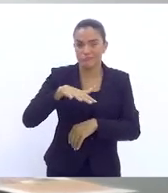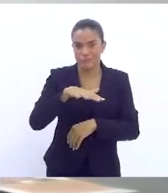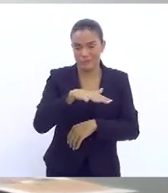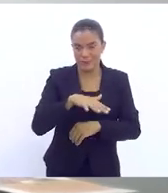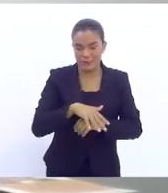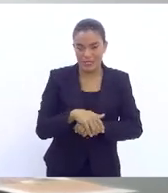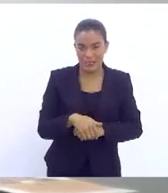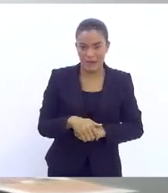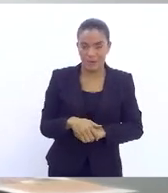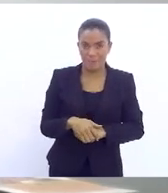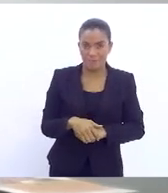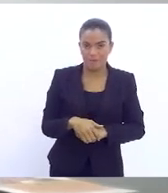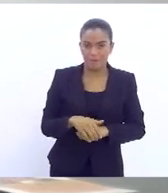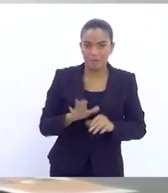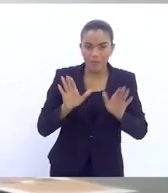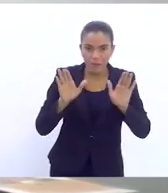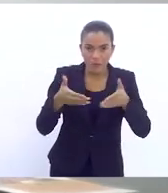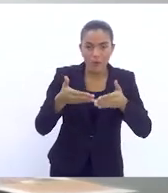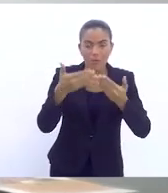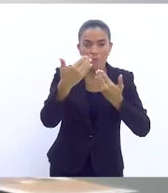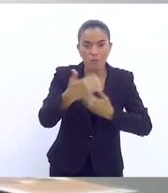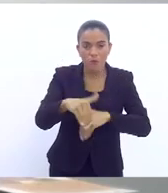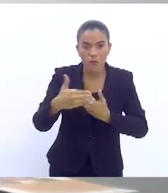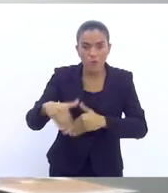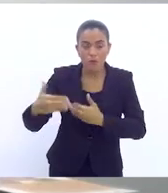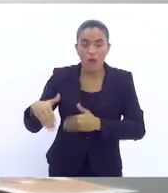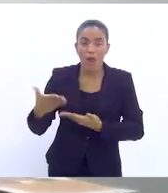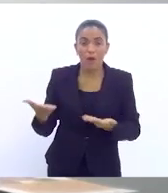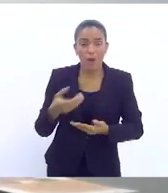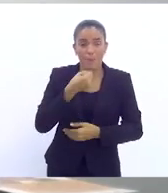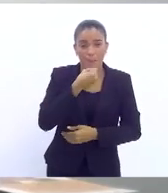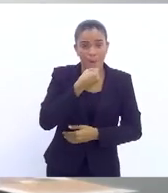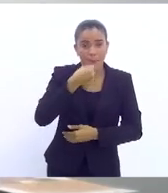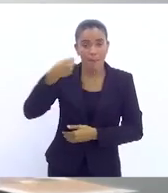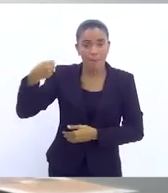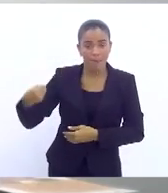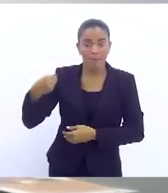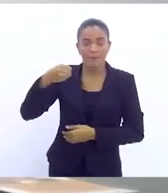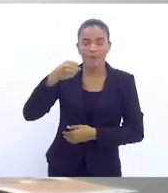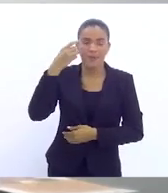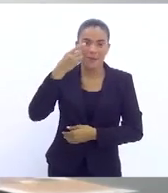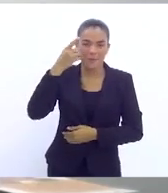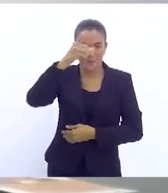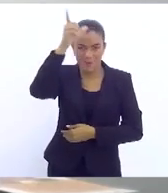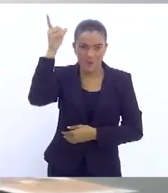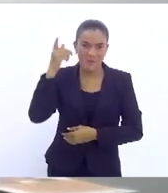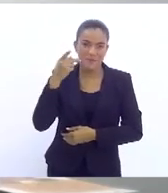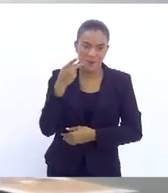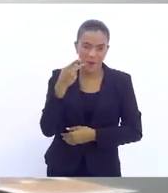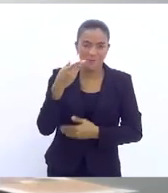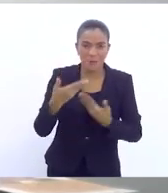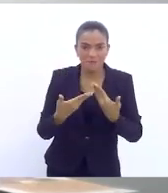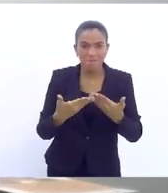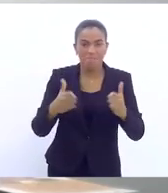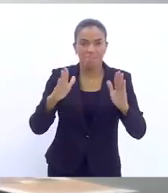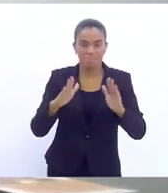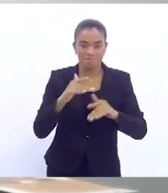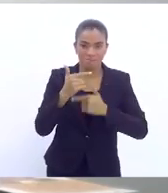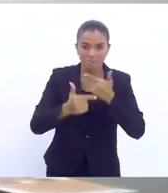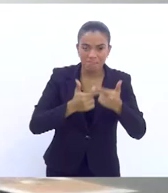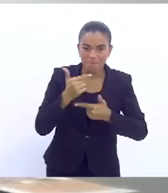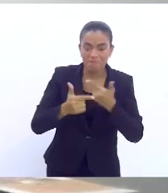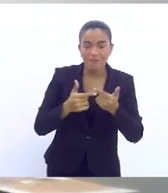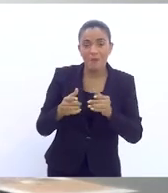já existente Então eu vou passar a palavra ao Deputado Luiz Paulo para fazer suas considerações iniciais e pedindo